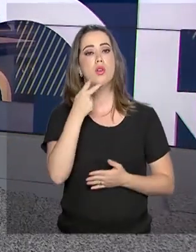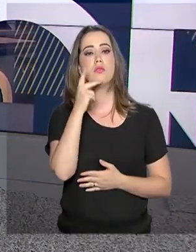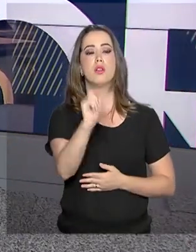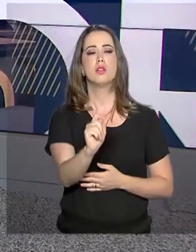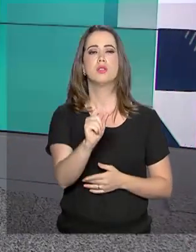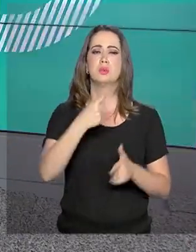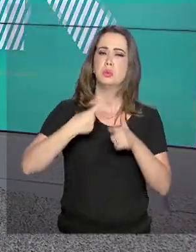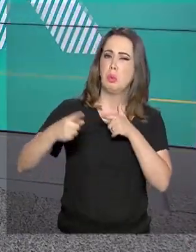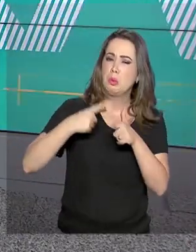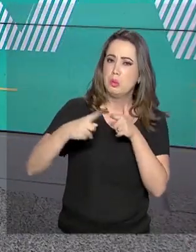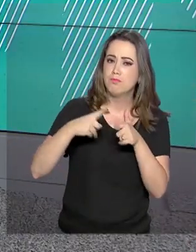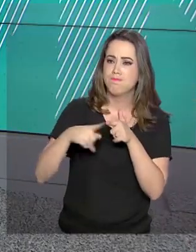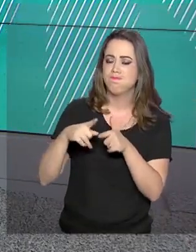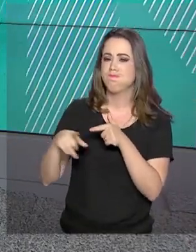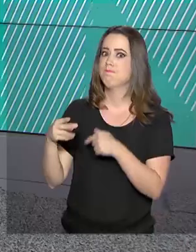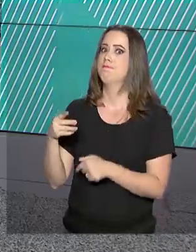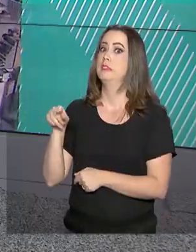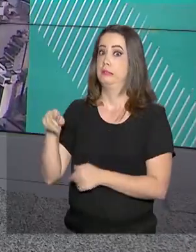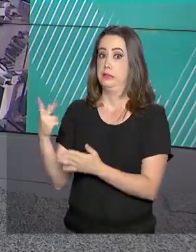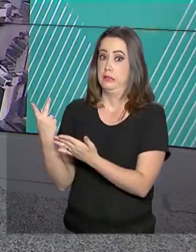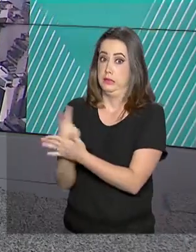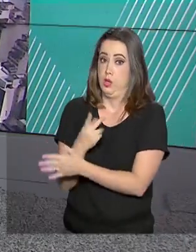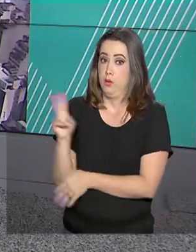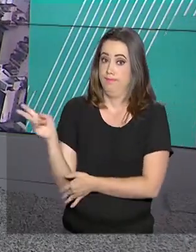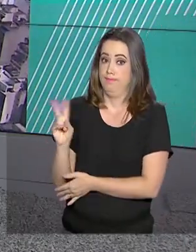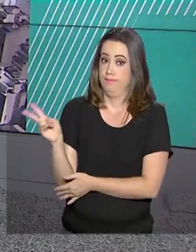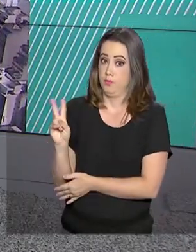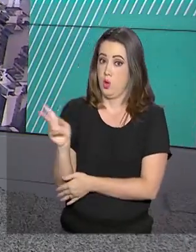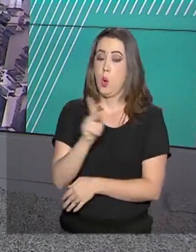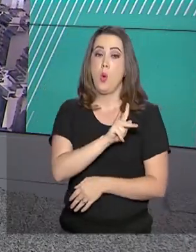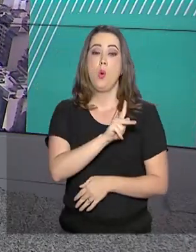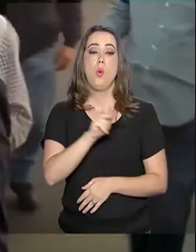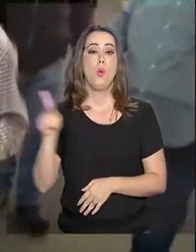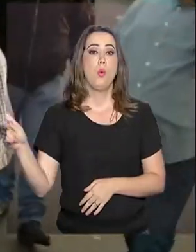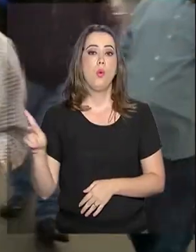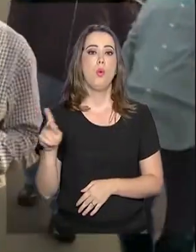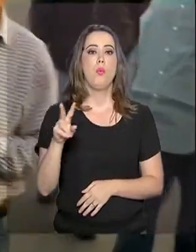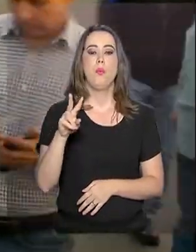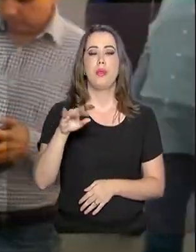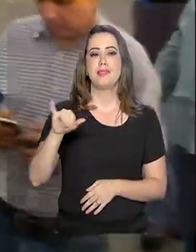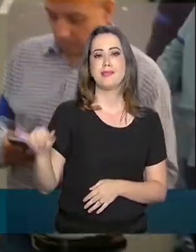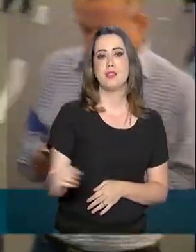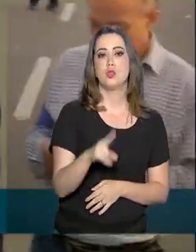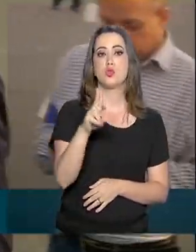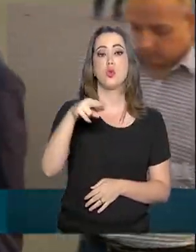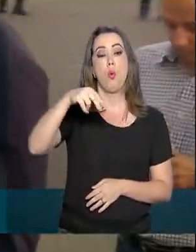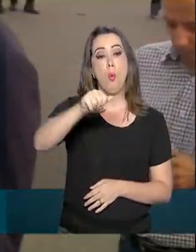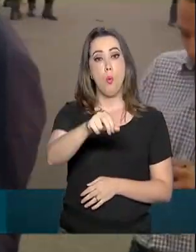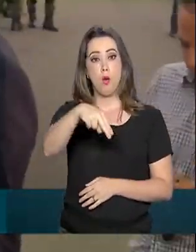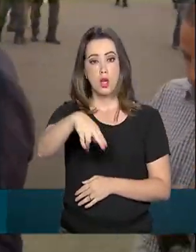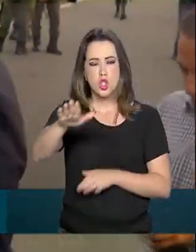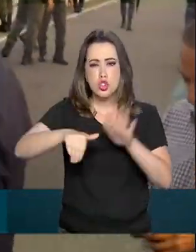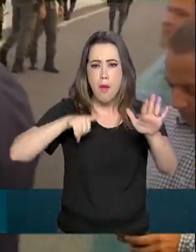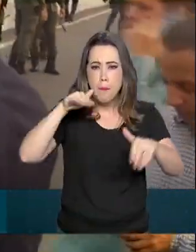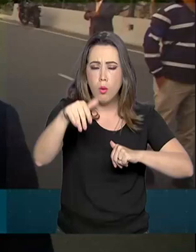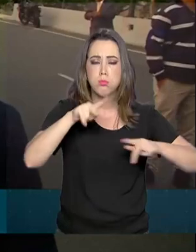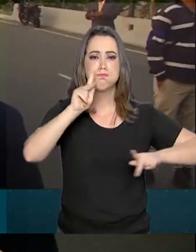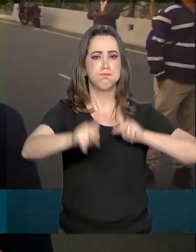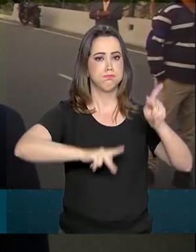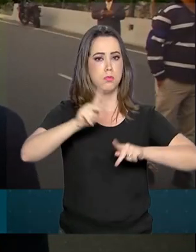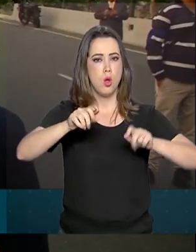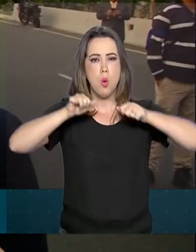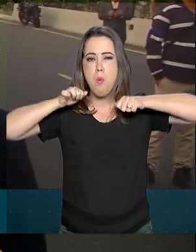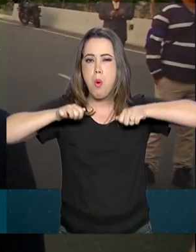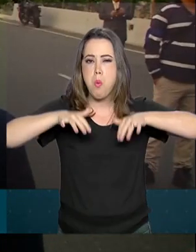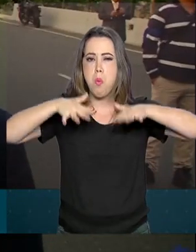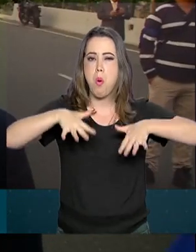sobre a crise vivida pela venezuela o presidente encarregado do país o ã gua e do convocou na manhã de hoje a população às ruas